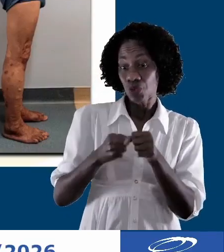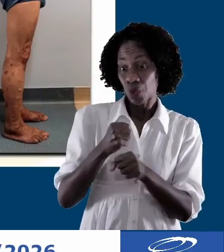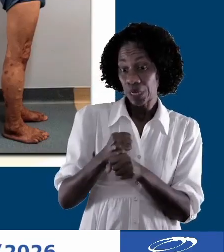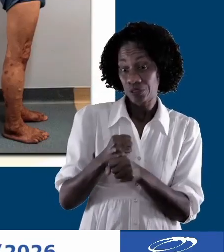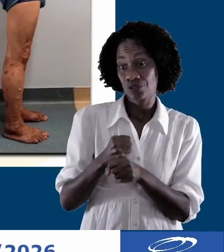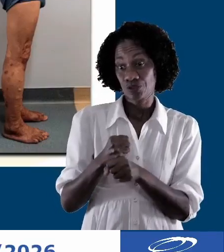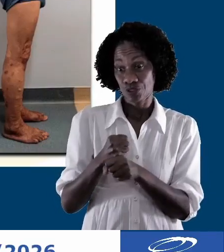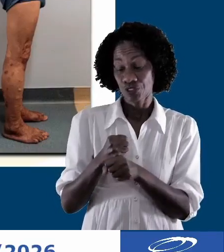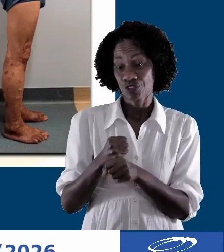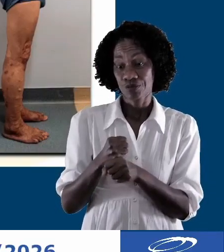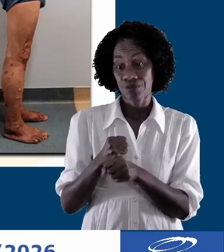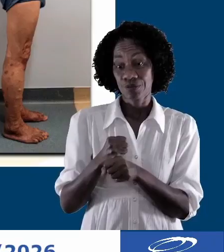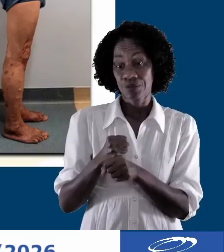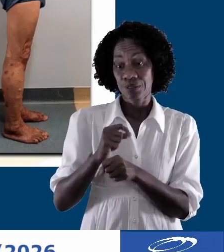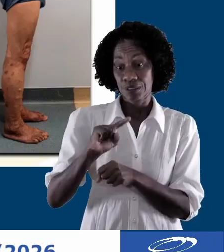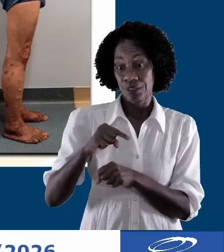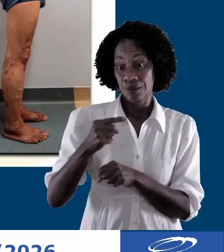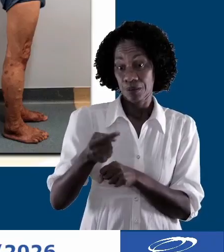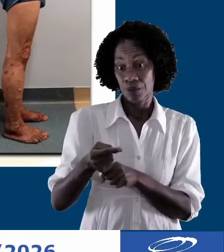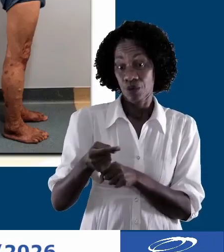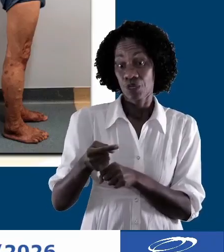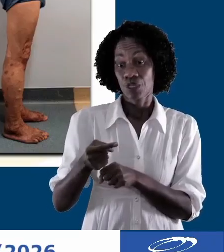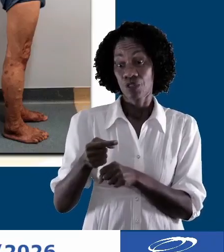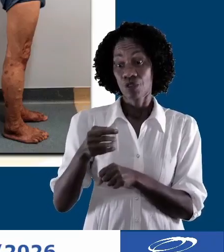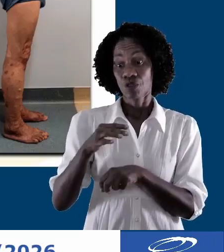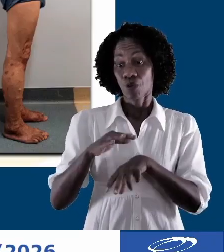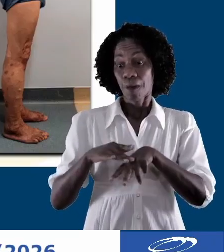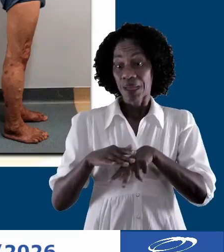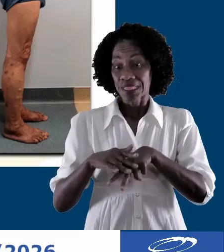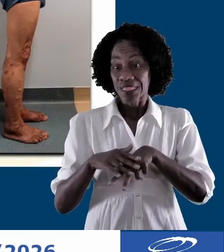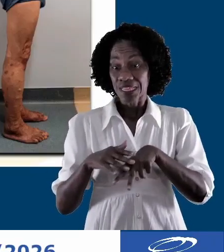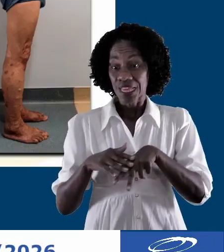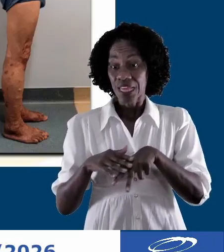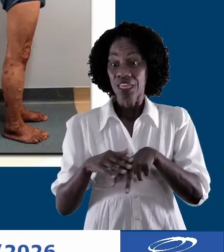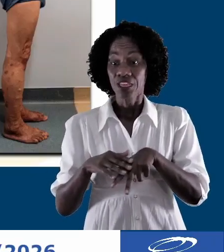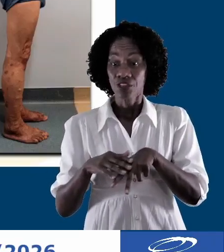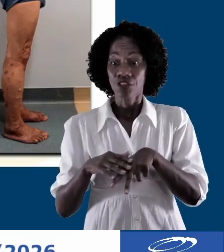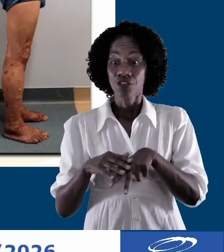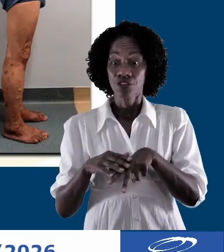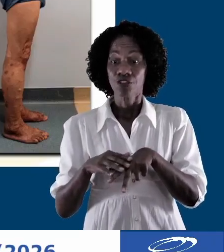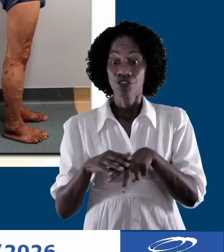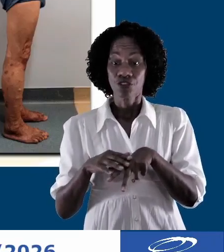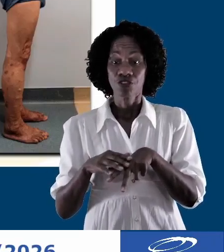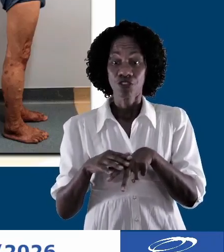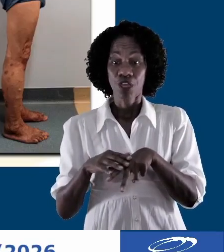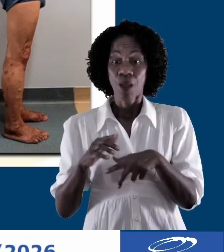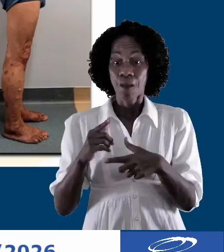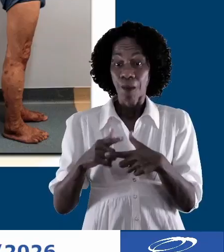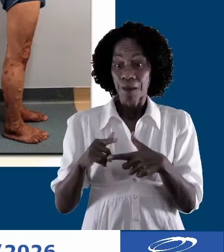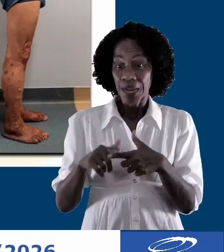ele fez uma neuropatia periférica importante, que teve no ambulatório mês passado, já resolveu, não tem mais.